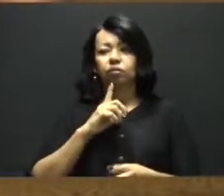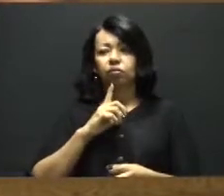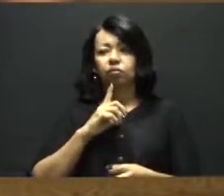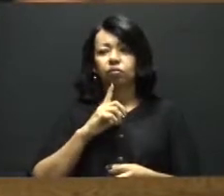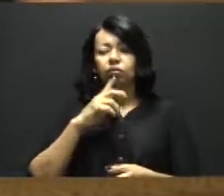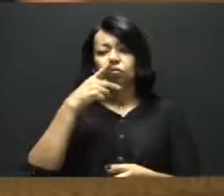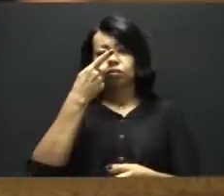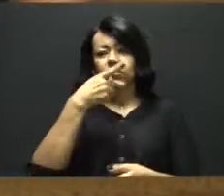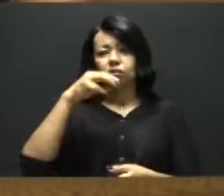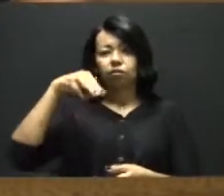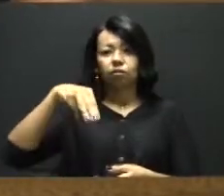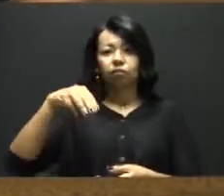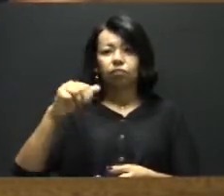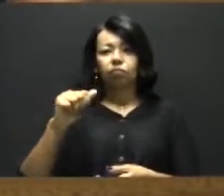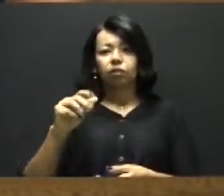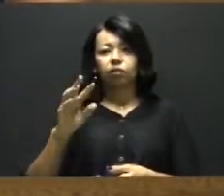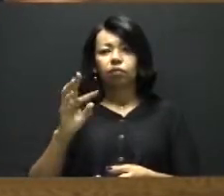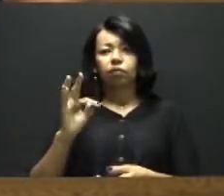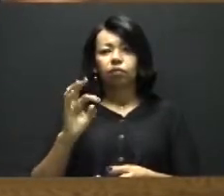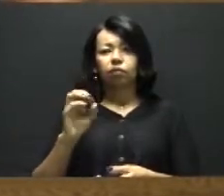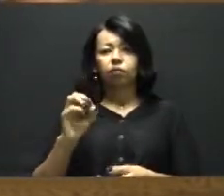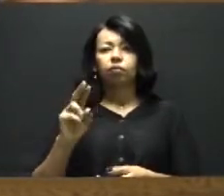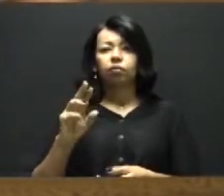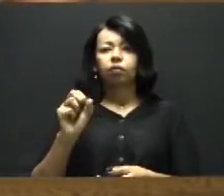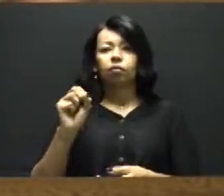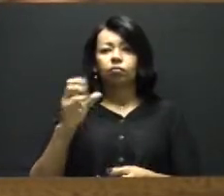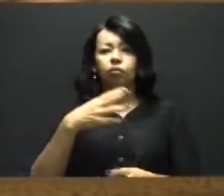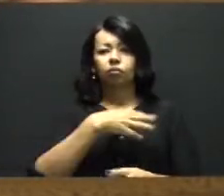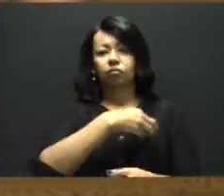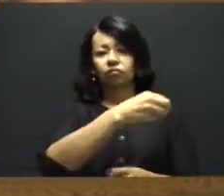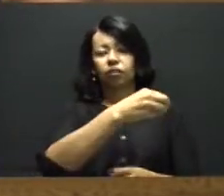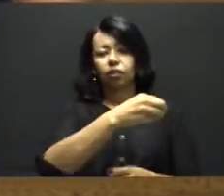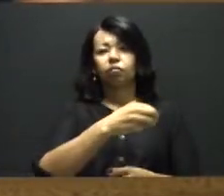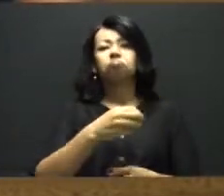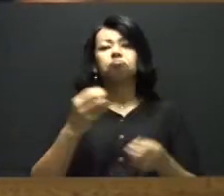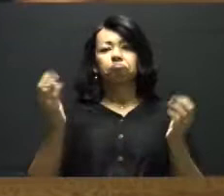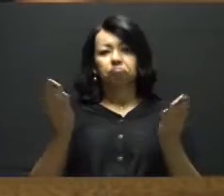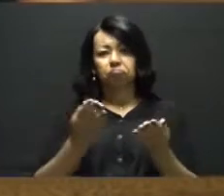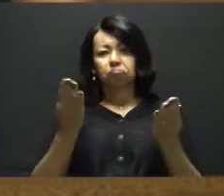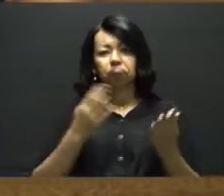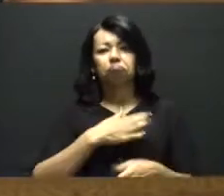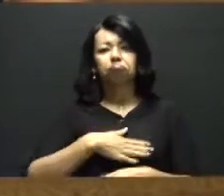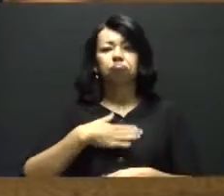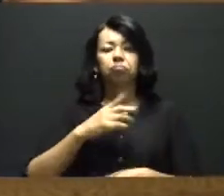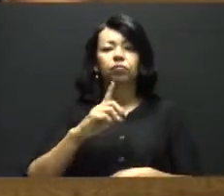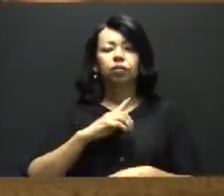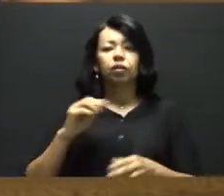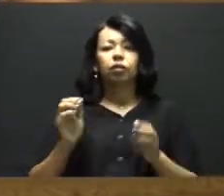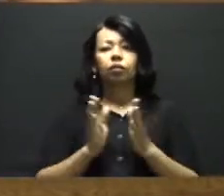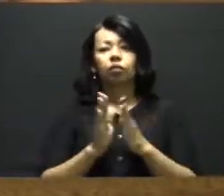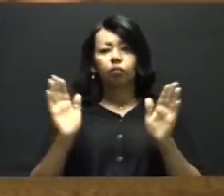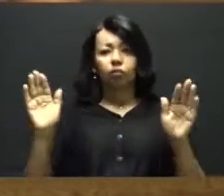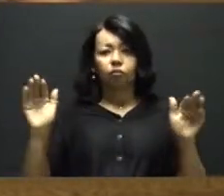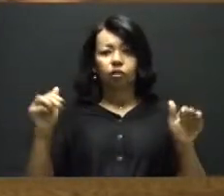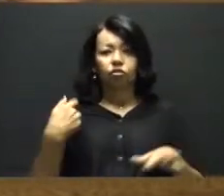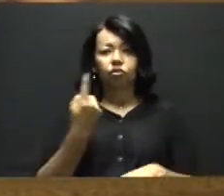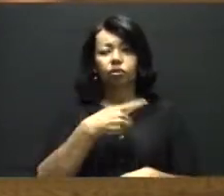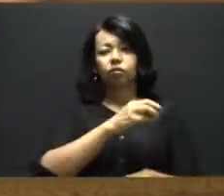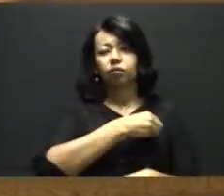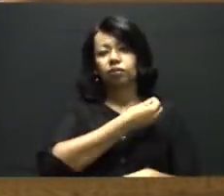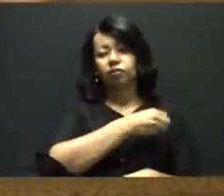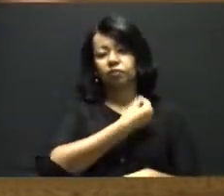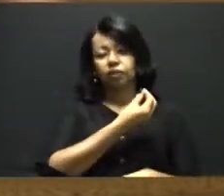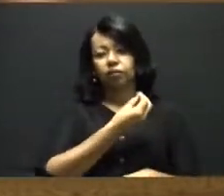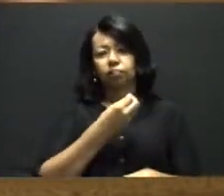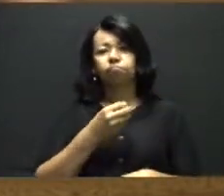ao mateus nosso filho e hoje a gente se sente gratificado por ter esse anjo na nossa vida né por toda